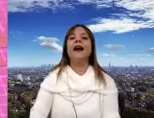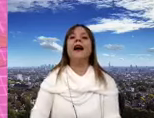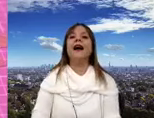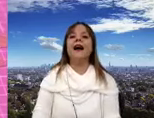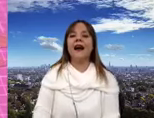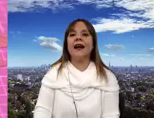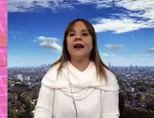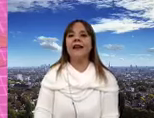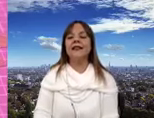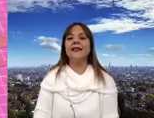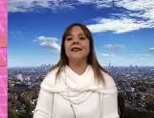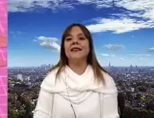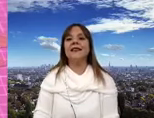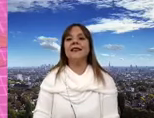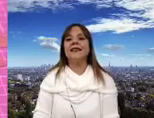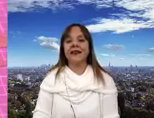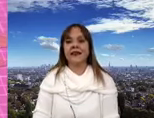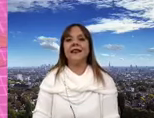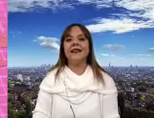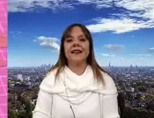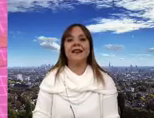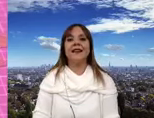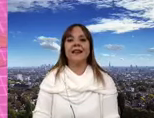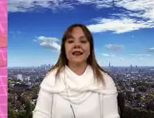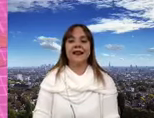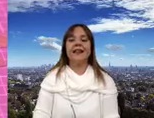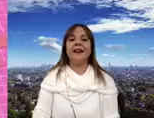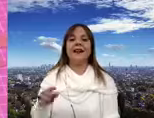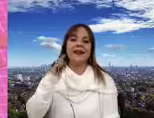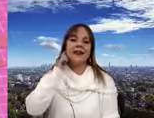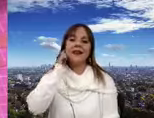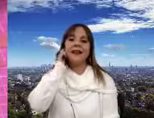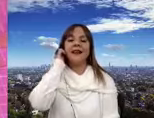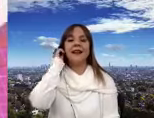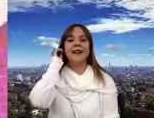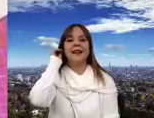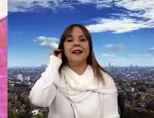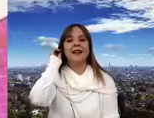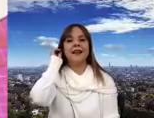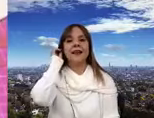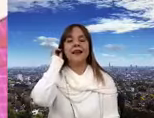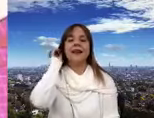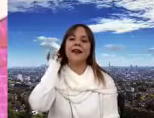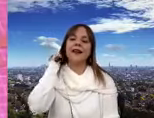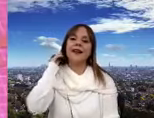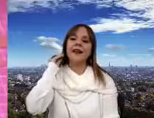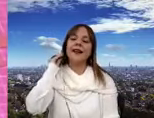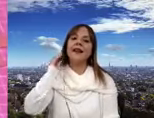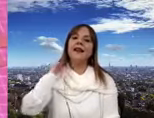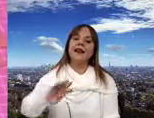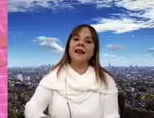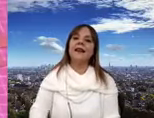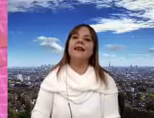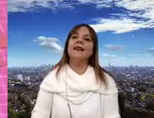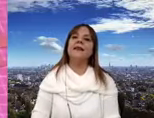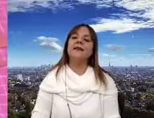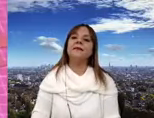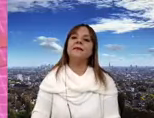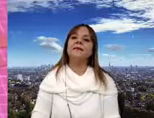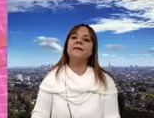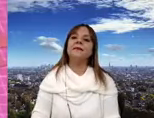afundar essa parte aqui que não tem pescoço, o que que eu recomendo em todas essas peças achatadas, quando vai